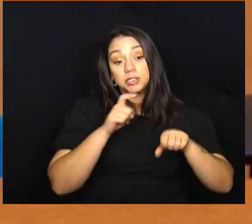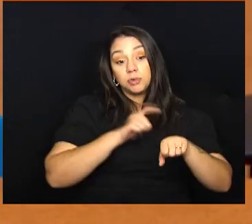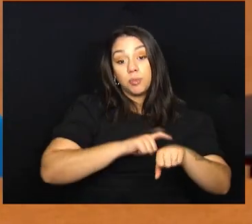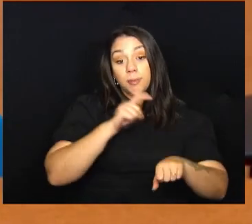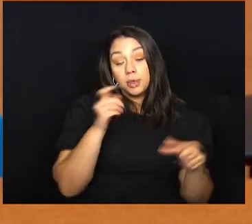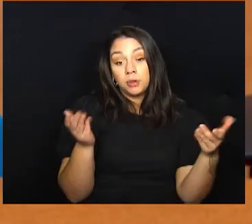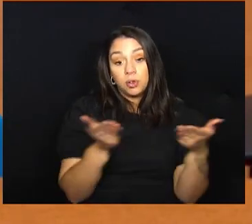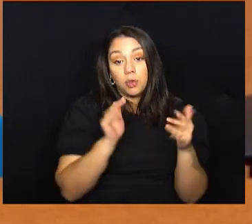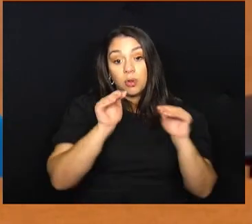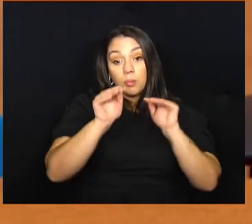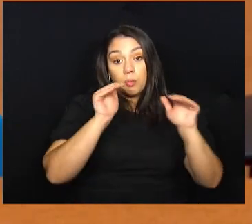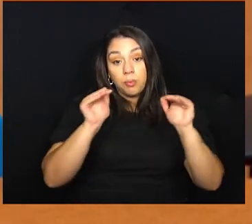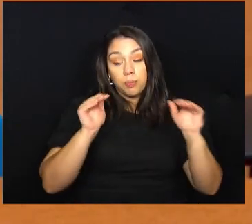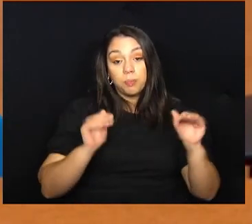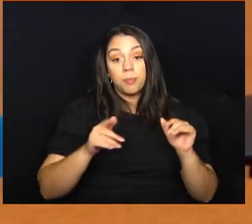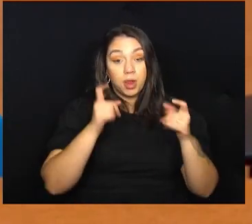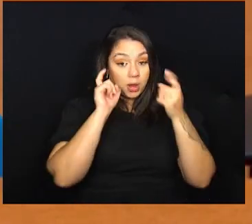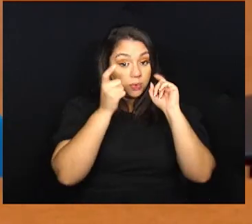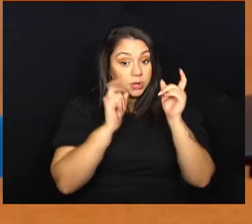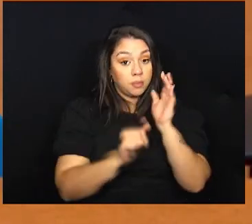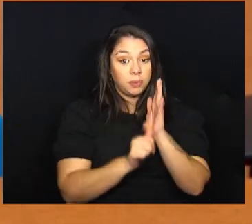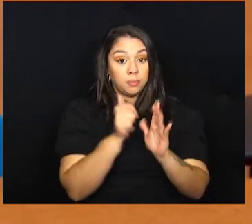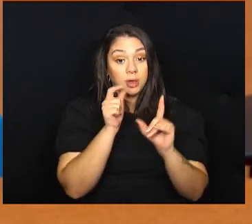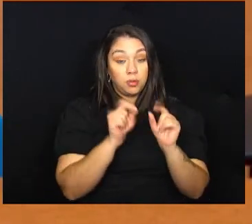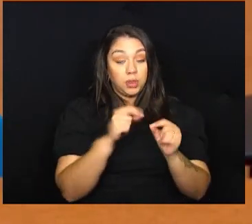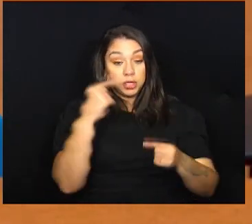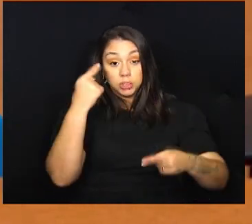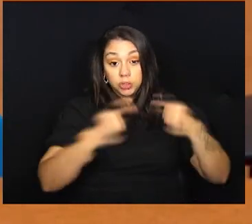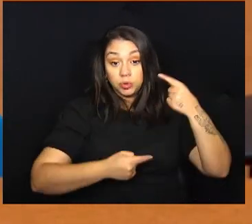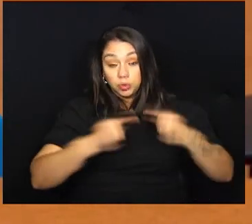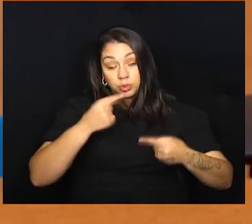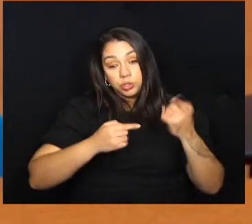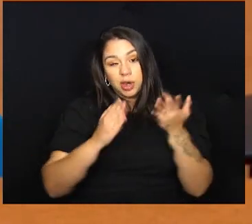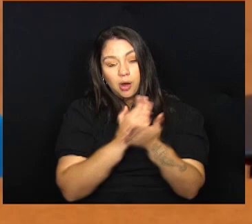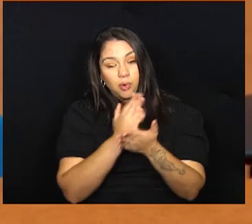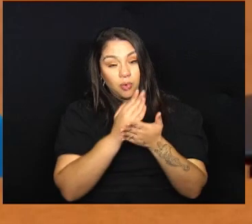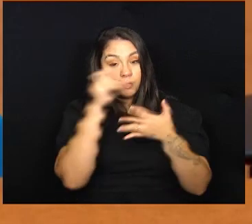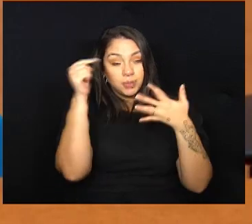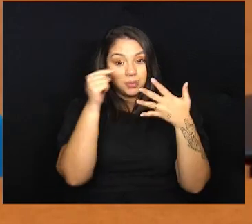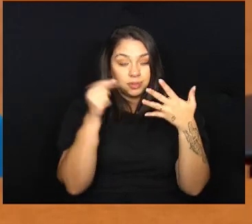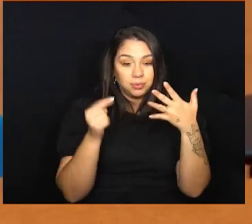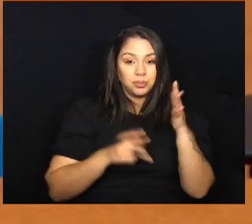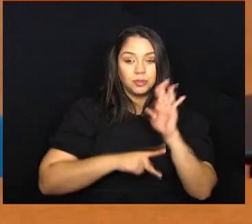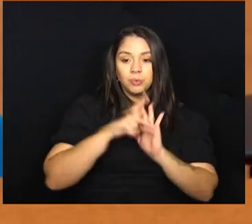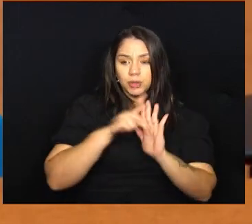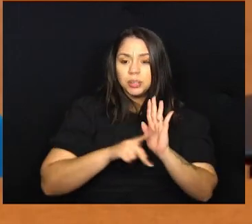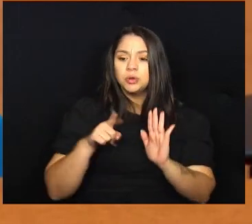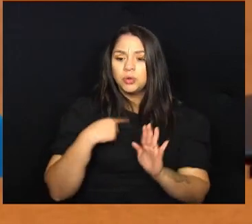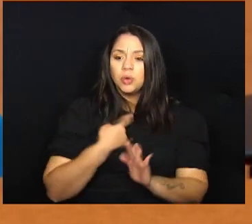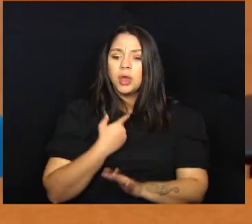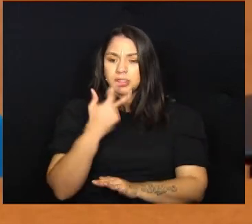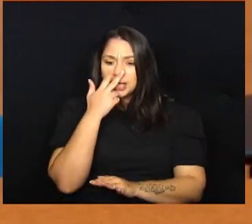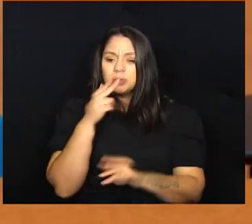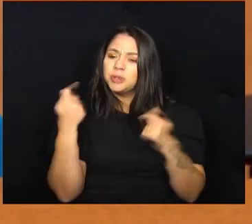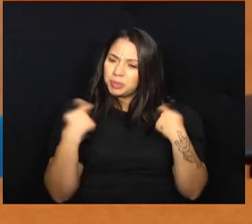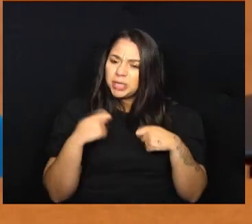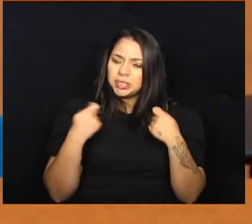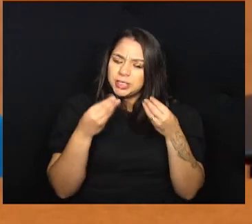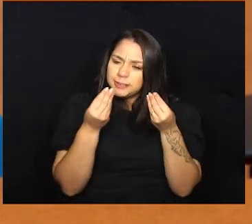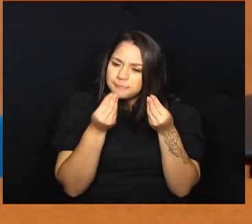chamar essa reunião, primeiro para discutir alguns pontos do projeto que nós achamos que ainda precisam